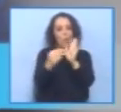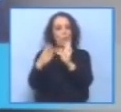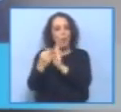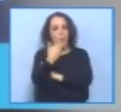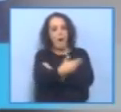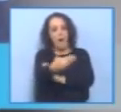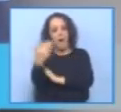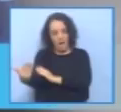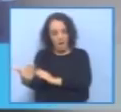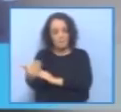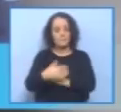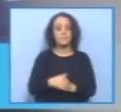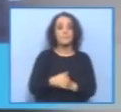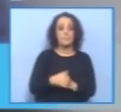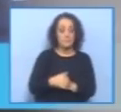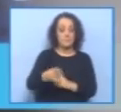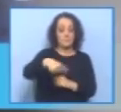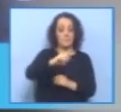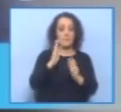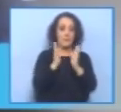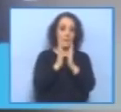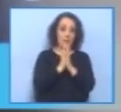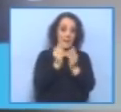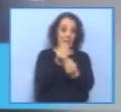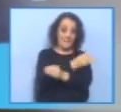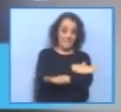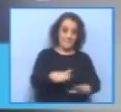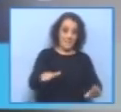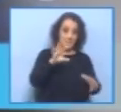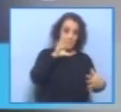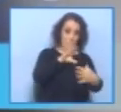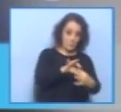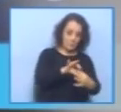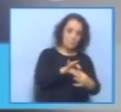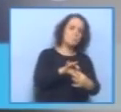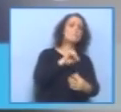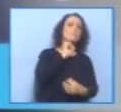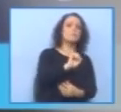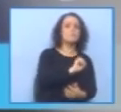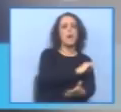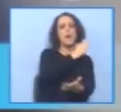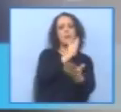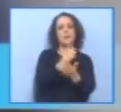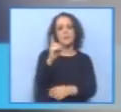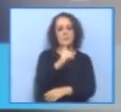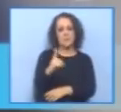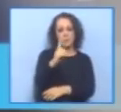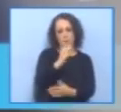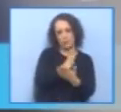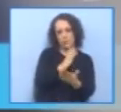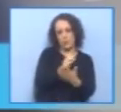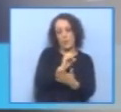ano, de catequese, até à profissão de fé, o modelo mais pertinente,